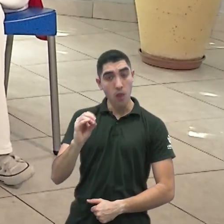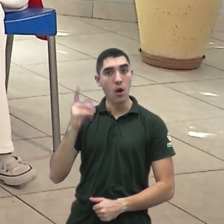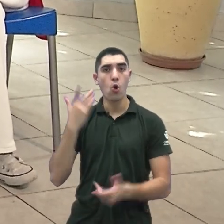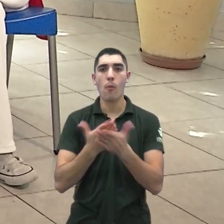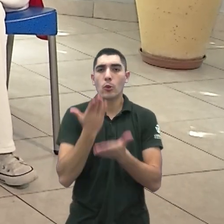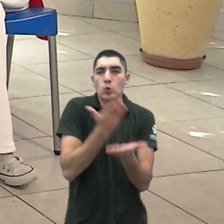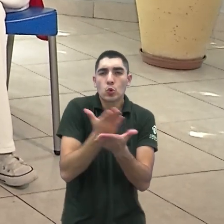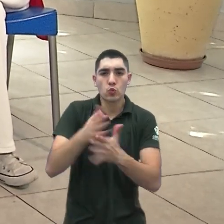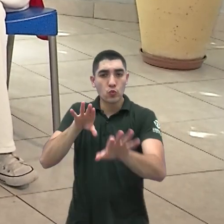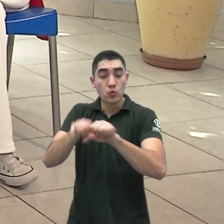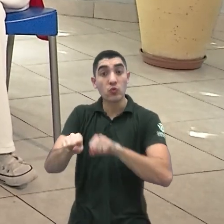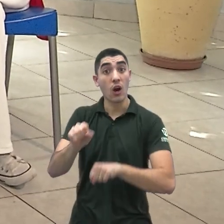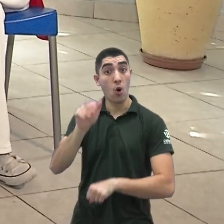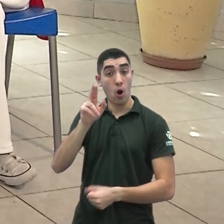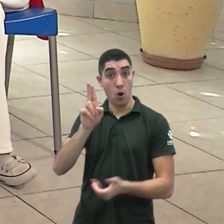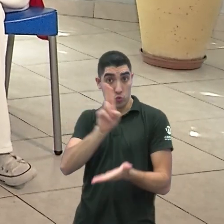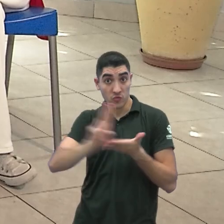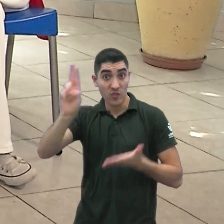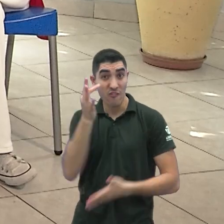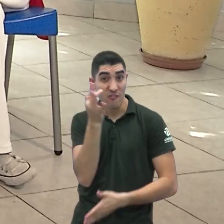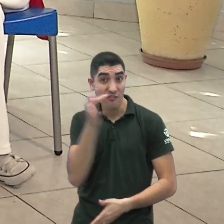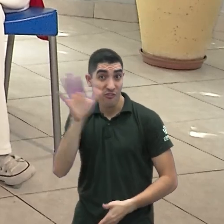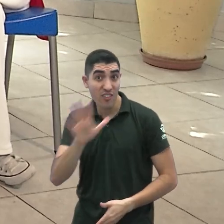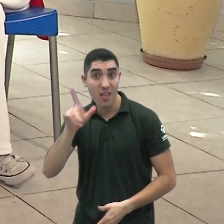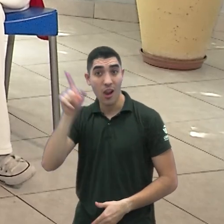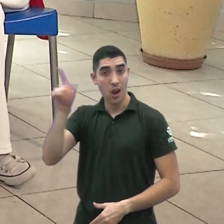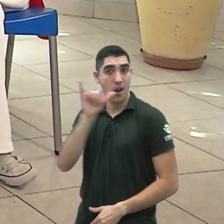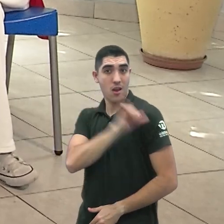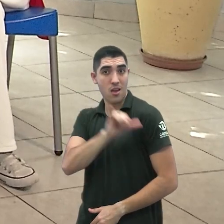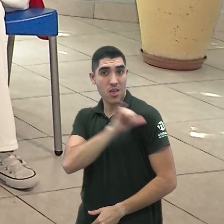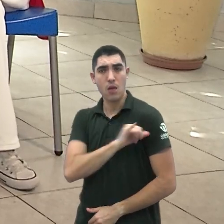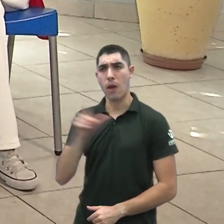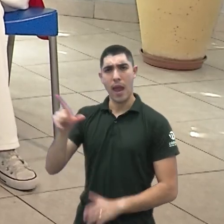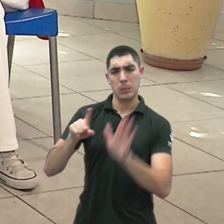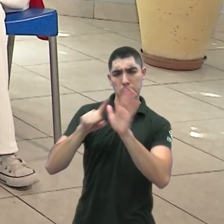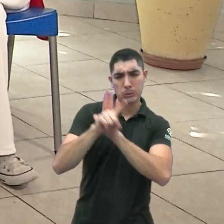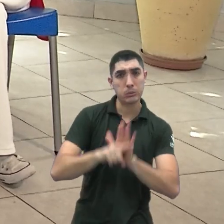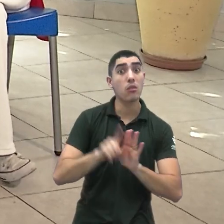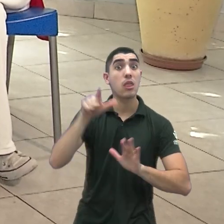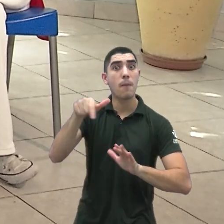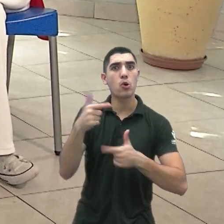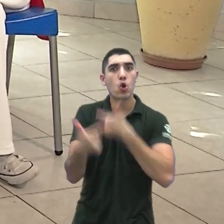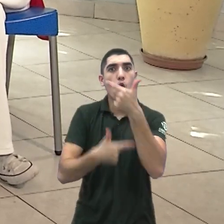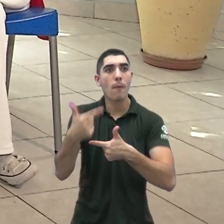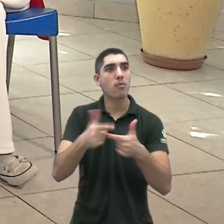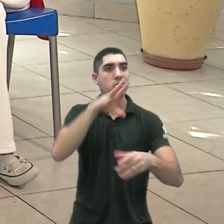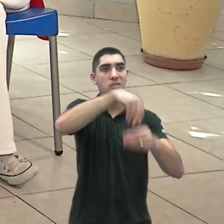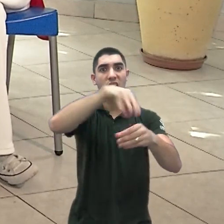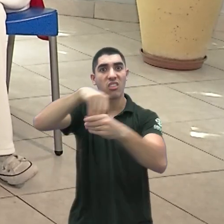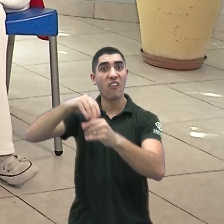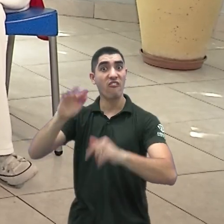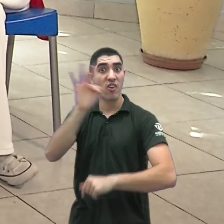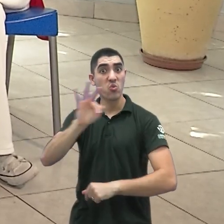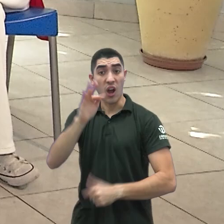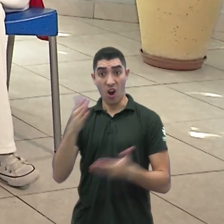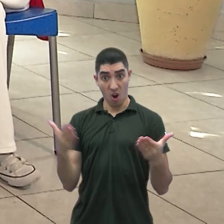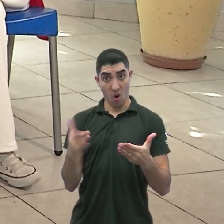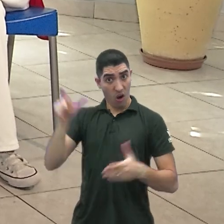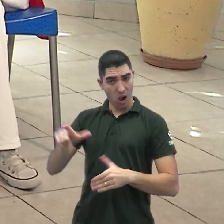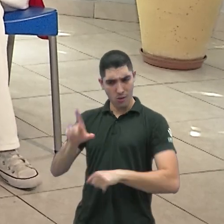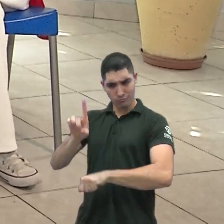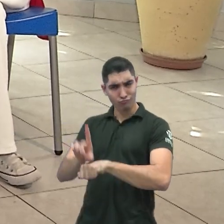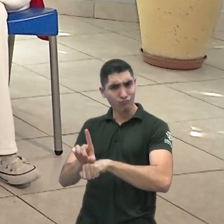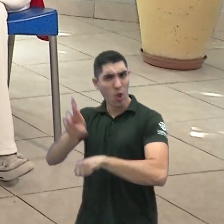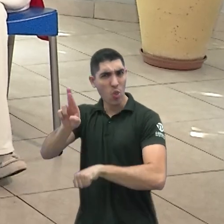Universidade Federal do Rio de Janeiro. Desenvolveu pesquisas e deu aulas em grandes faculdades. Hoje, Conceição é doutora